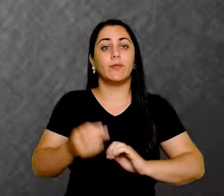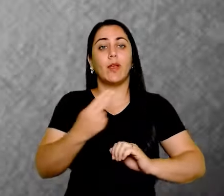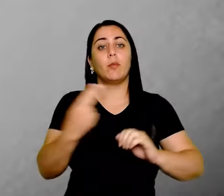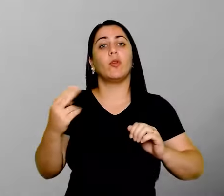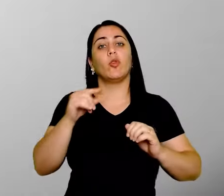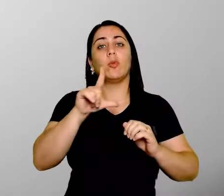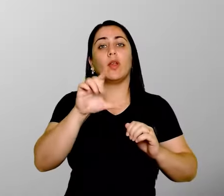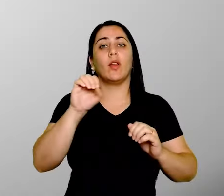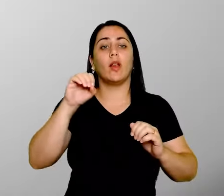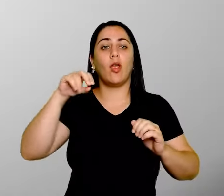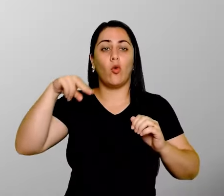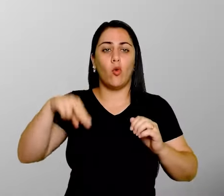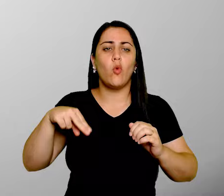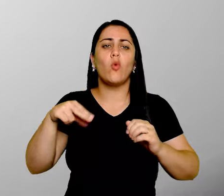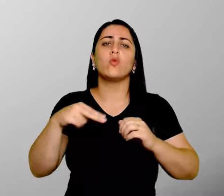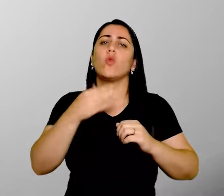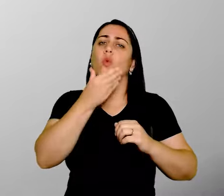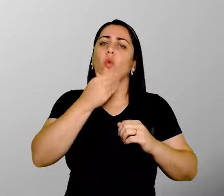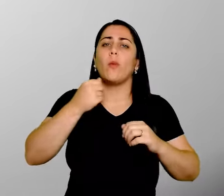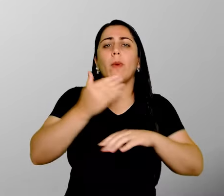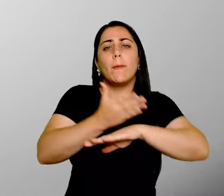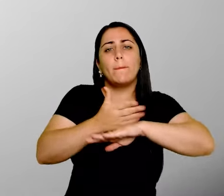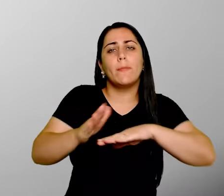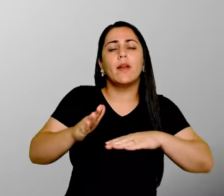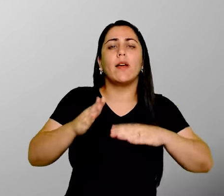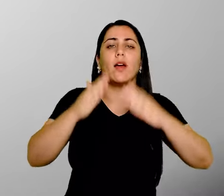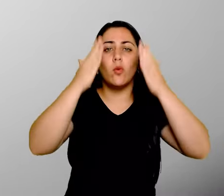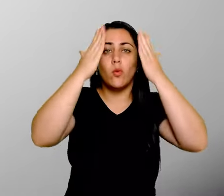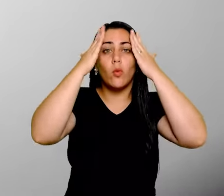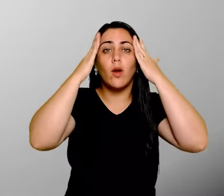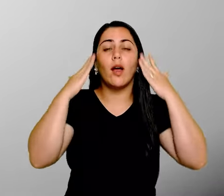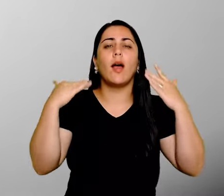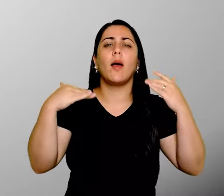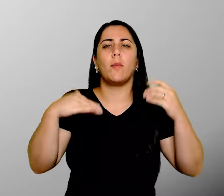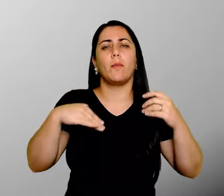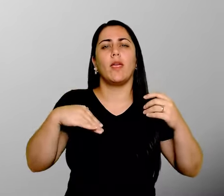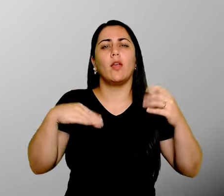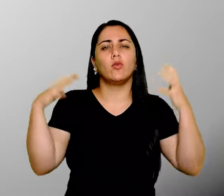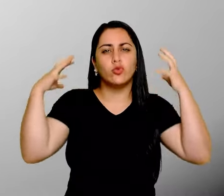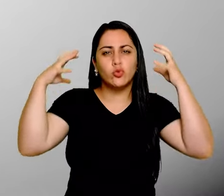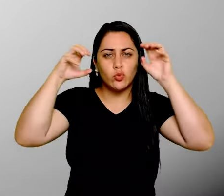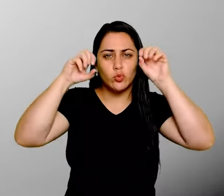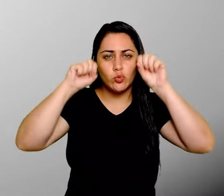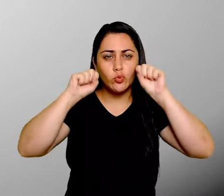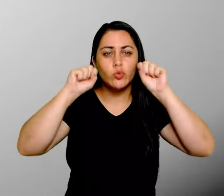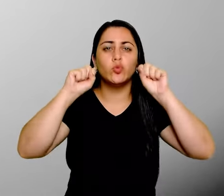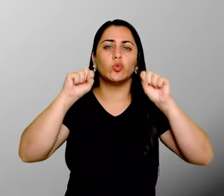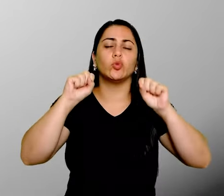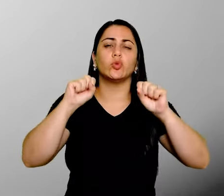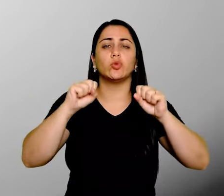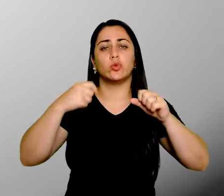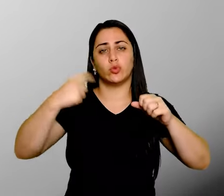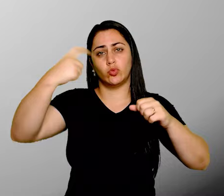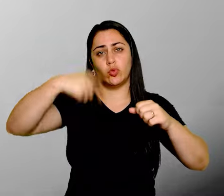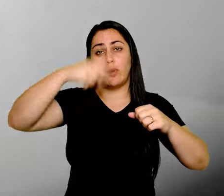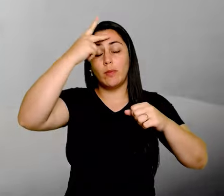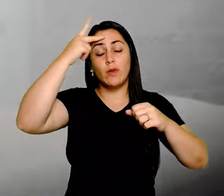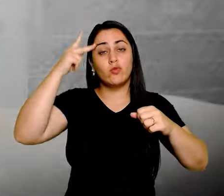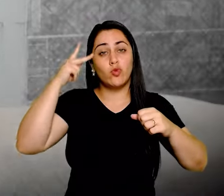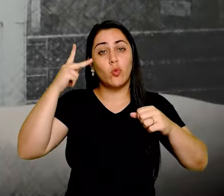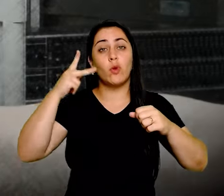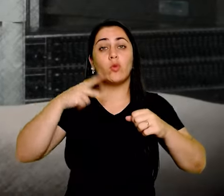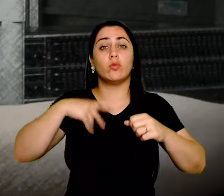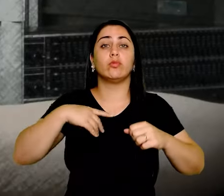Meu nome é Leon Denis Cândido, sou branco, tenho cabelo castanho escuro, eu sou uma pessoa